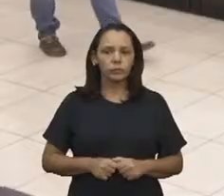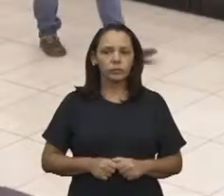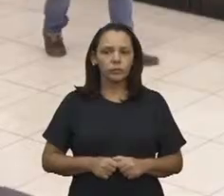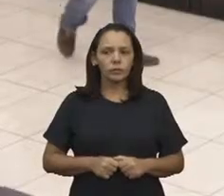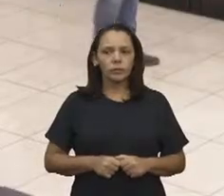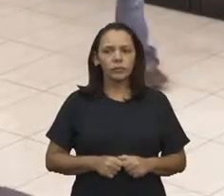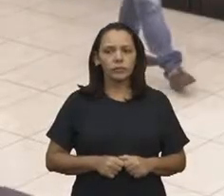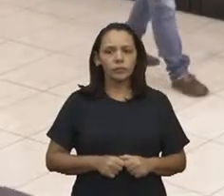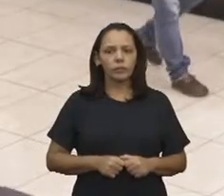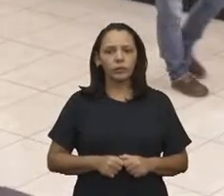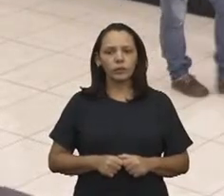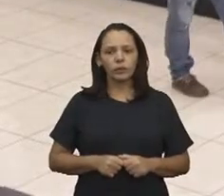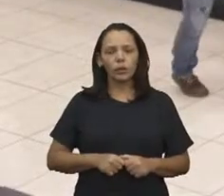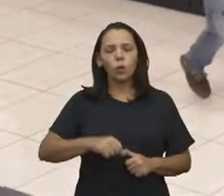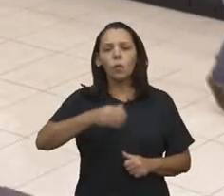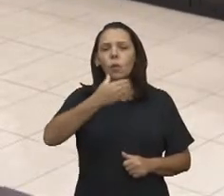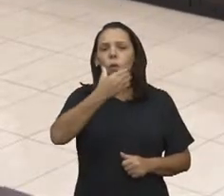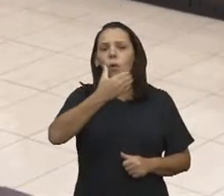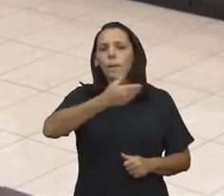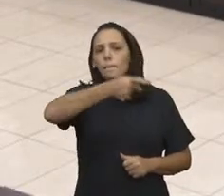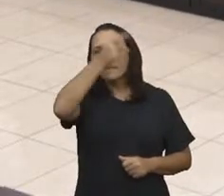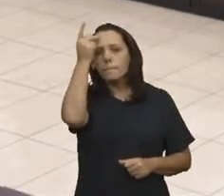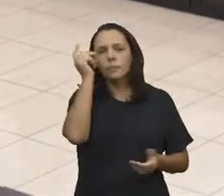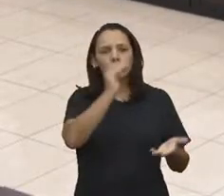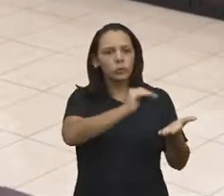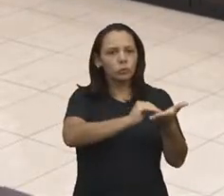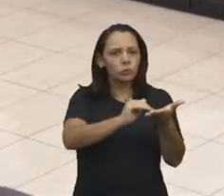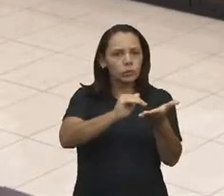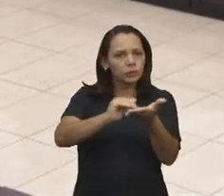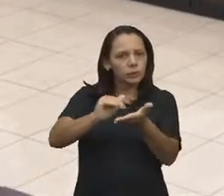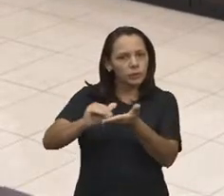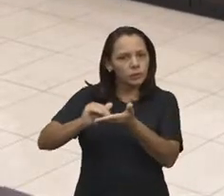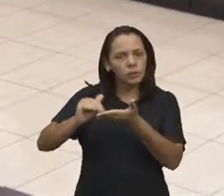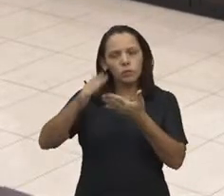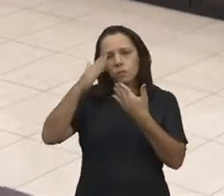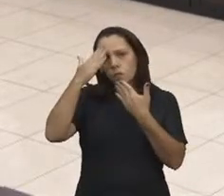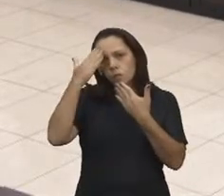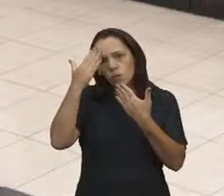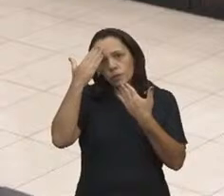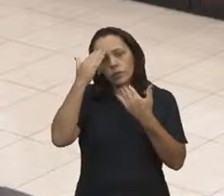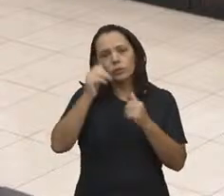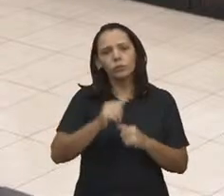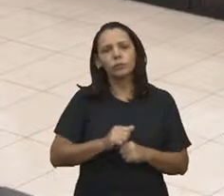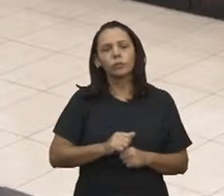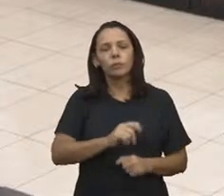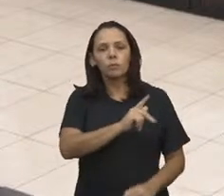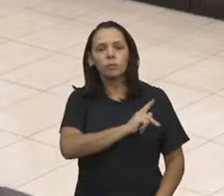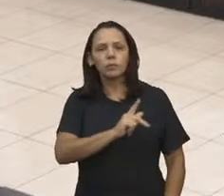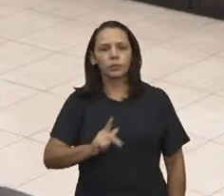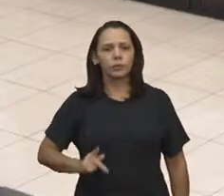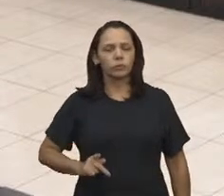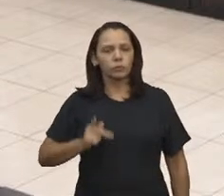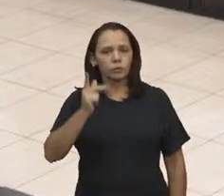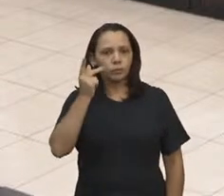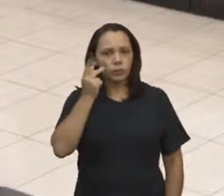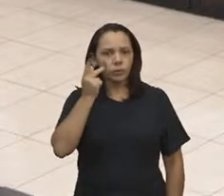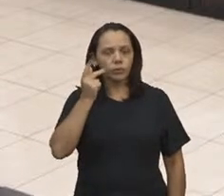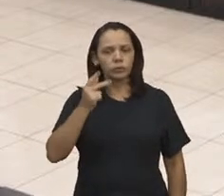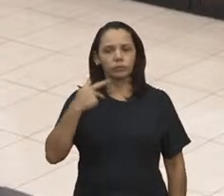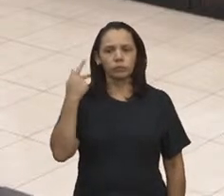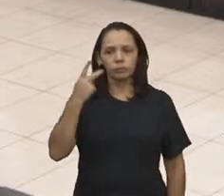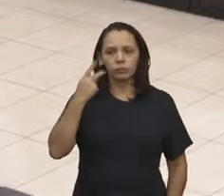agradecer a todo o secretário, o presidente, o Paulinho dos Condutores e os vereadores